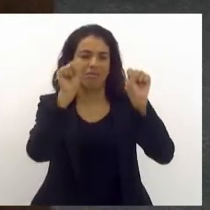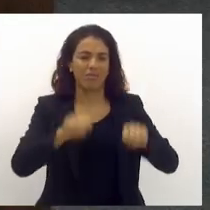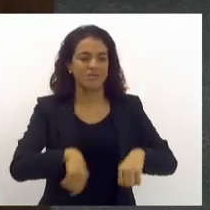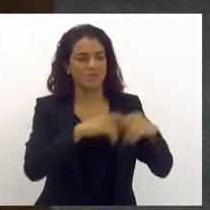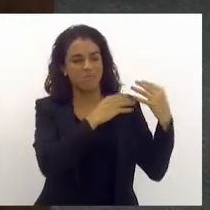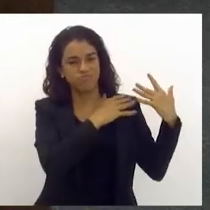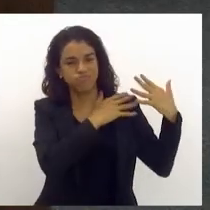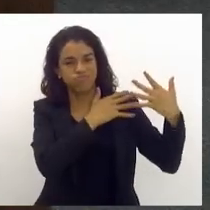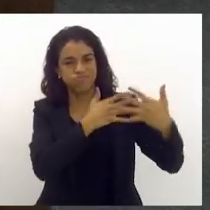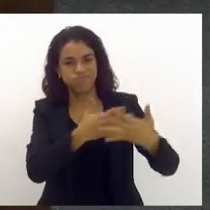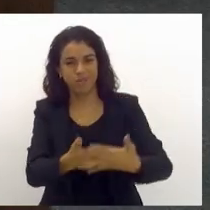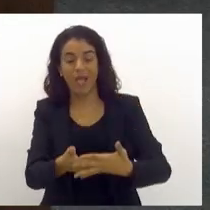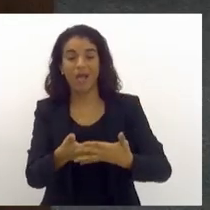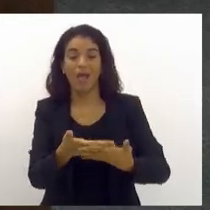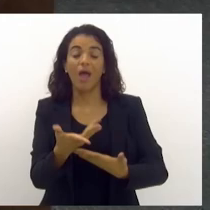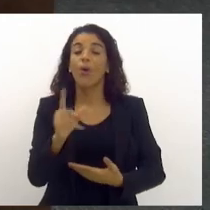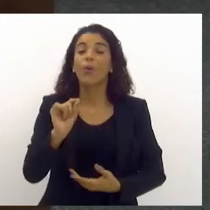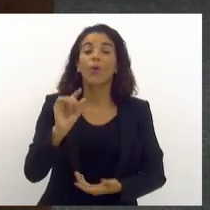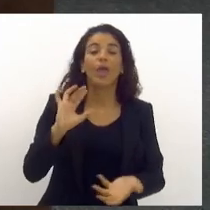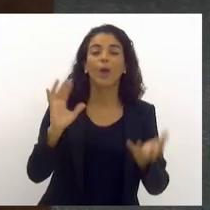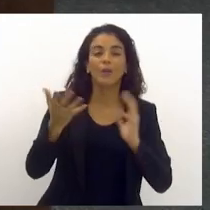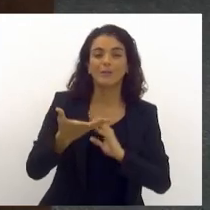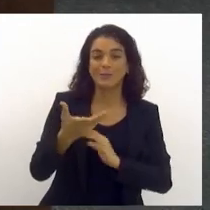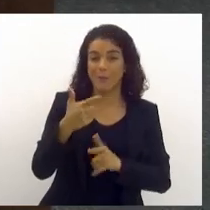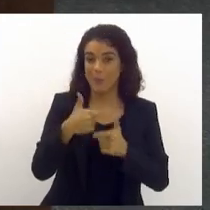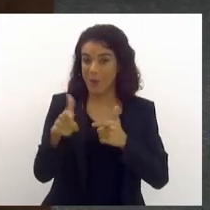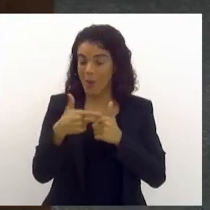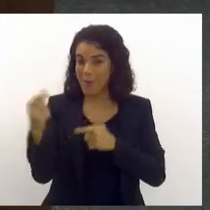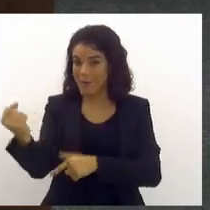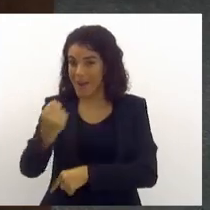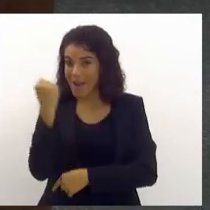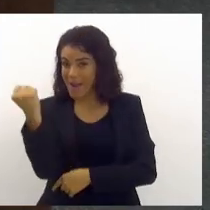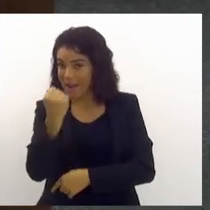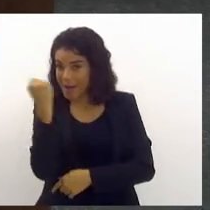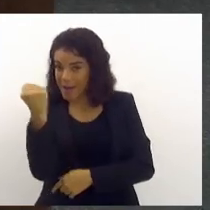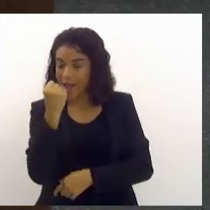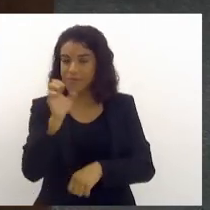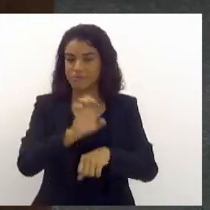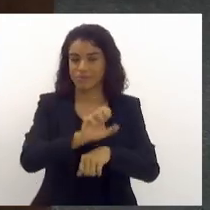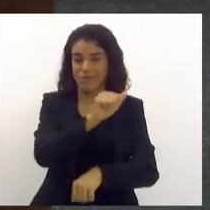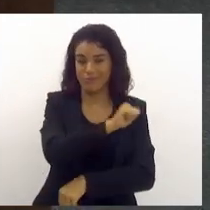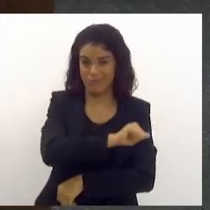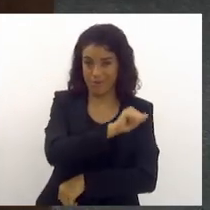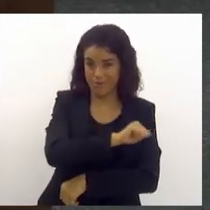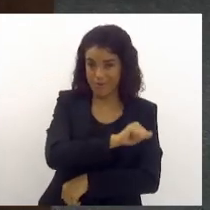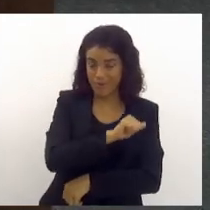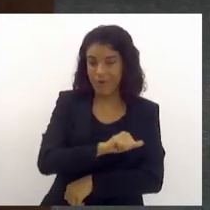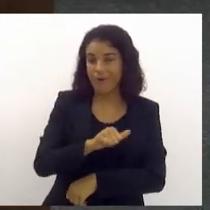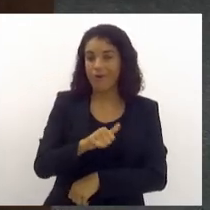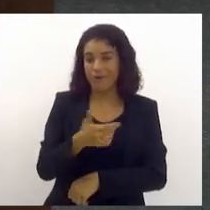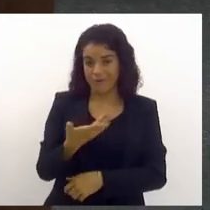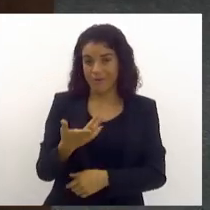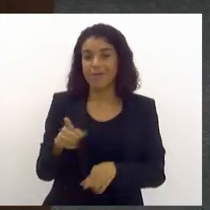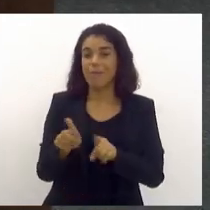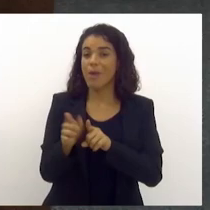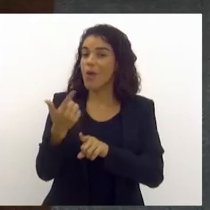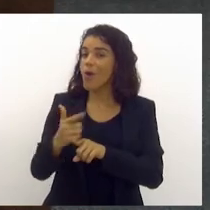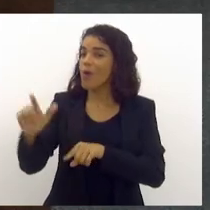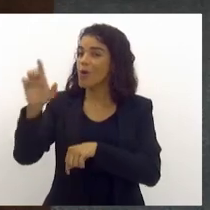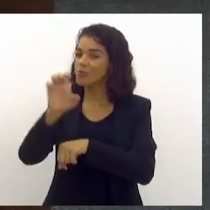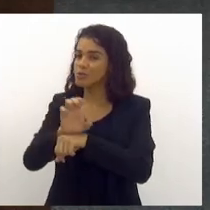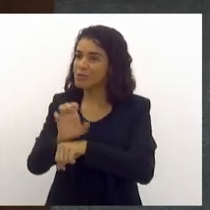último período, acontecerem problemas gravíssimos no estado do Rio de Janeiro, em outros estados